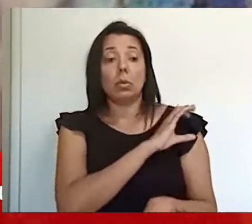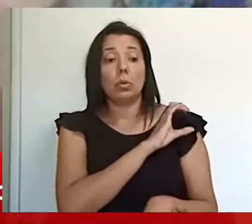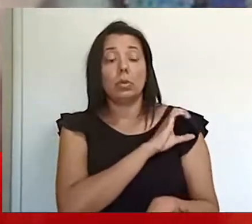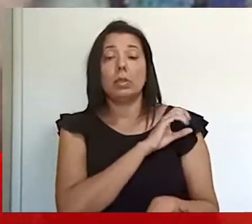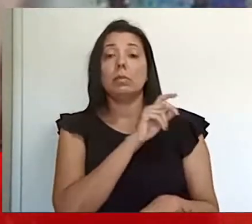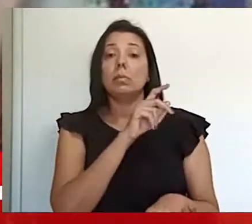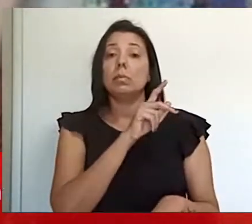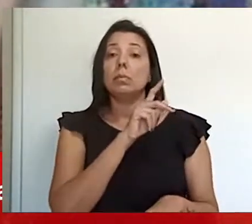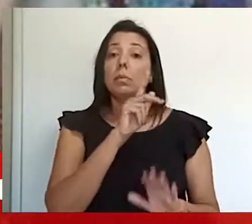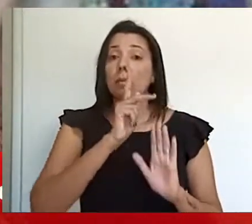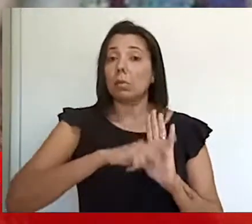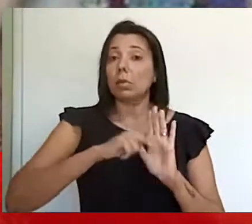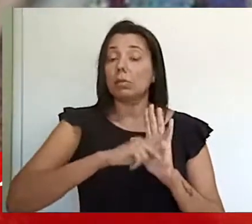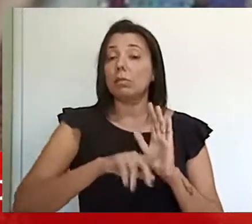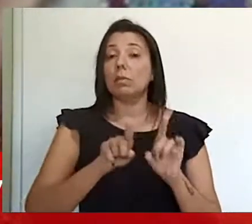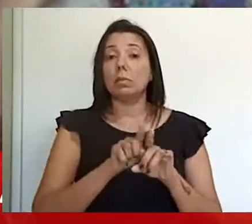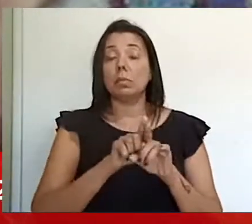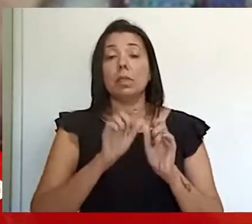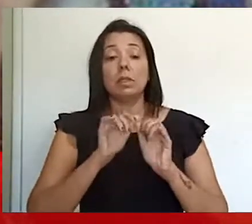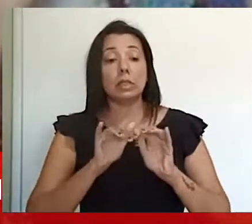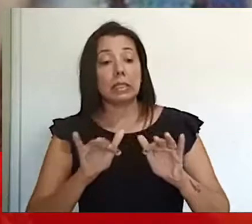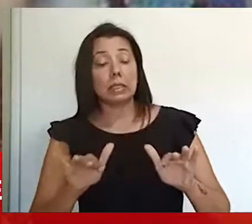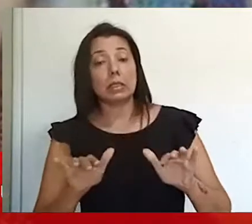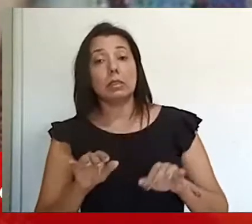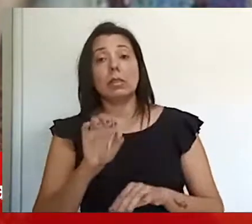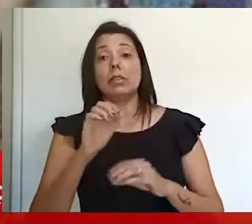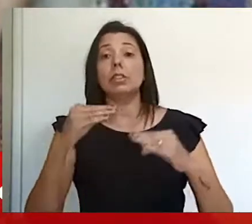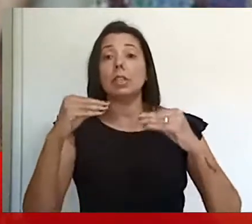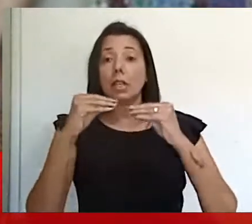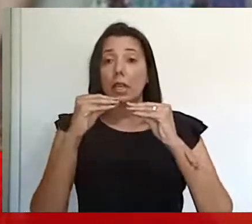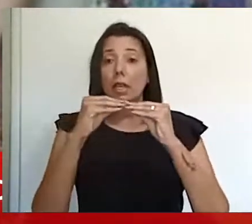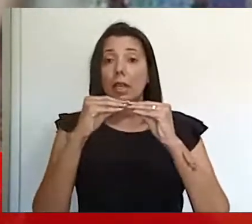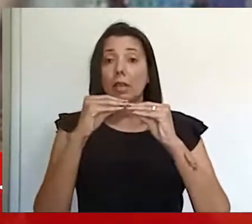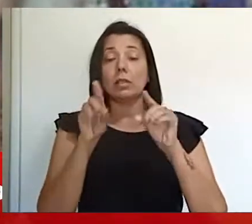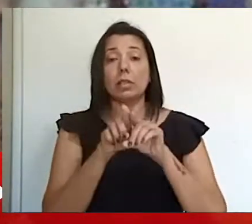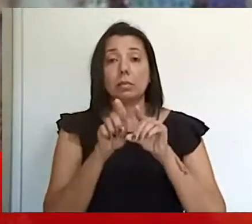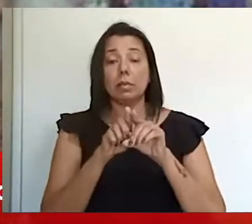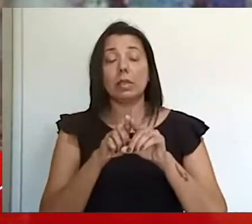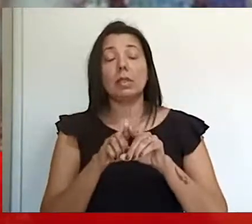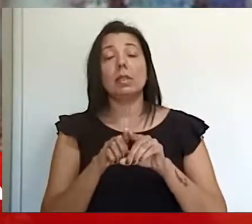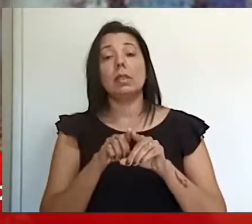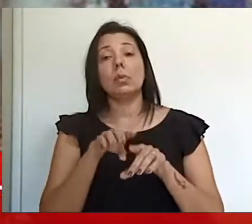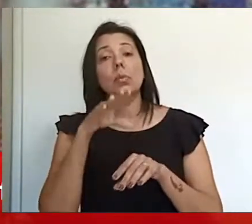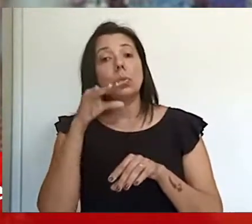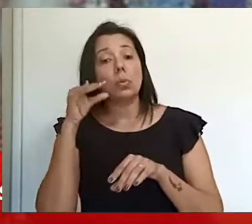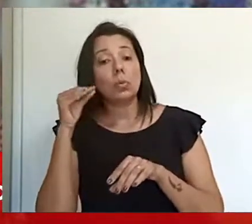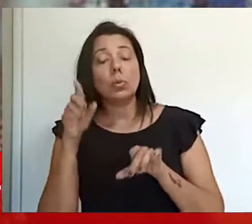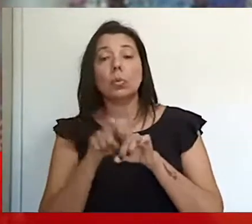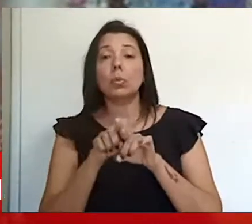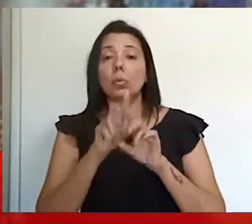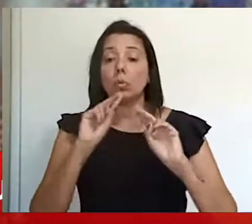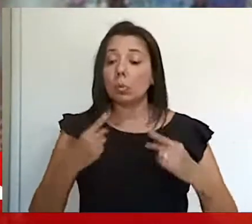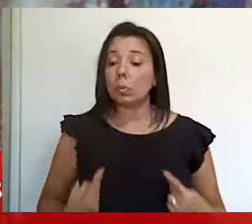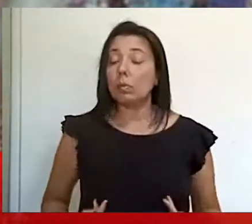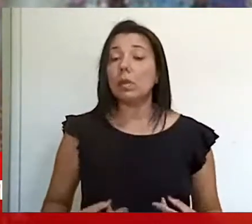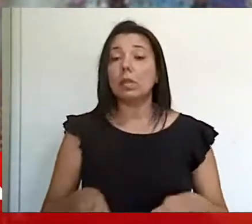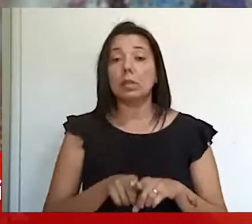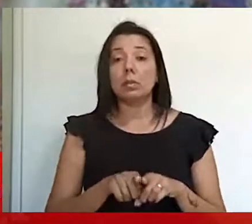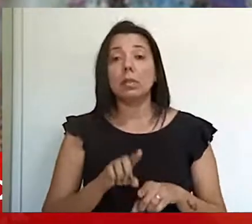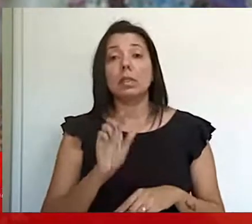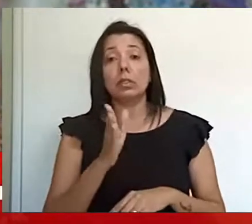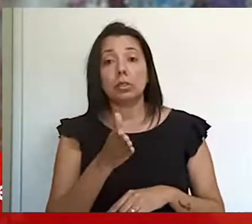extensão, inclusive o projeto de EJA, em busca da emancipação humana, e é isso, nós atuamos nos territórios quilombola